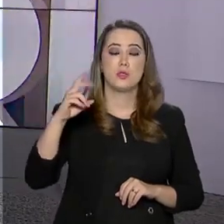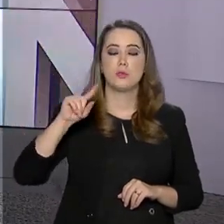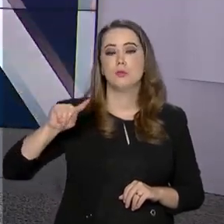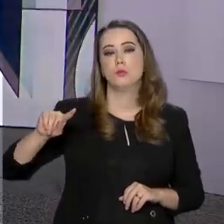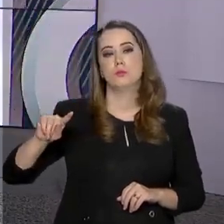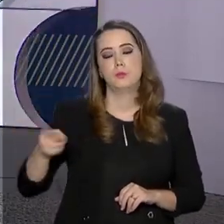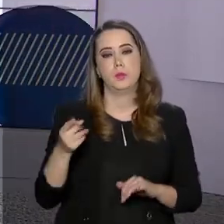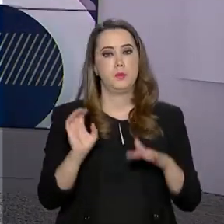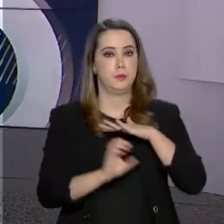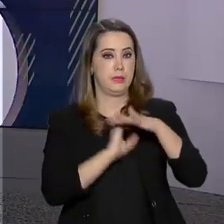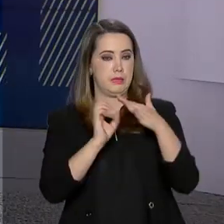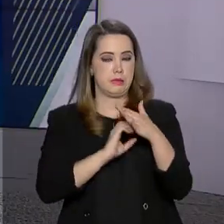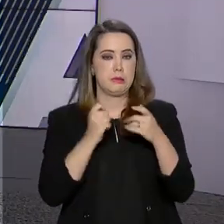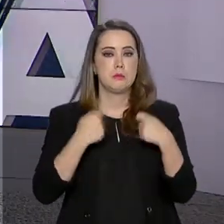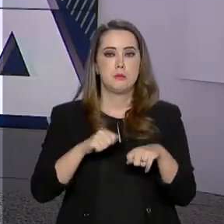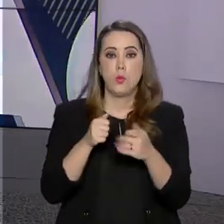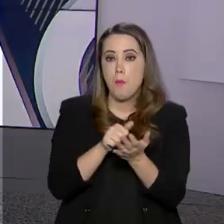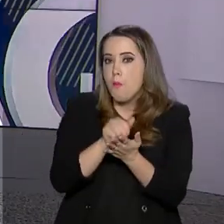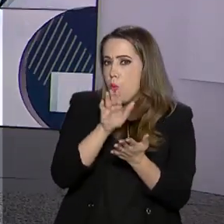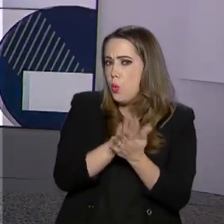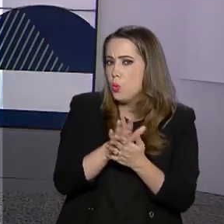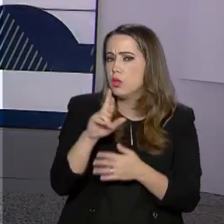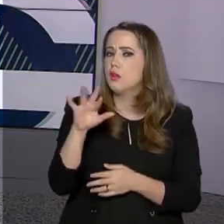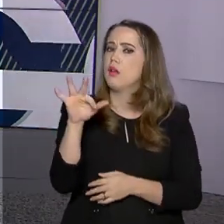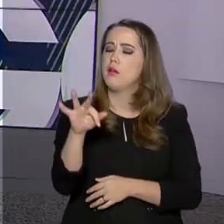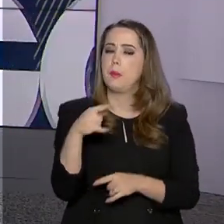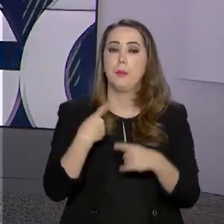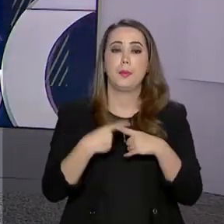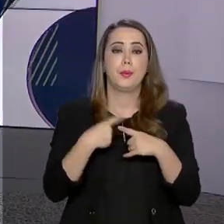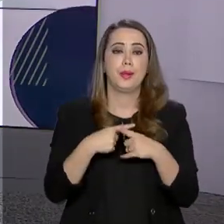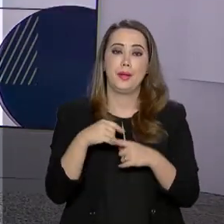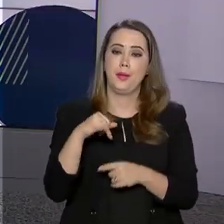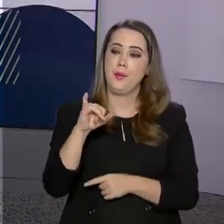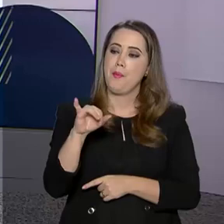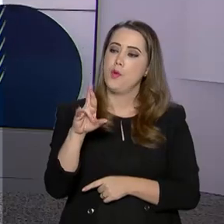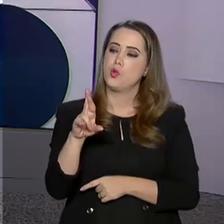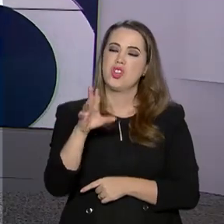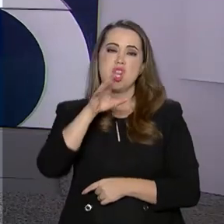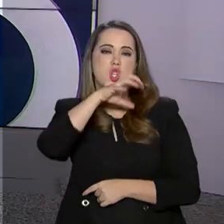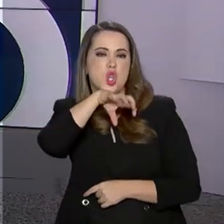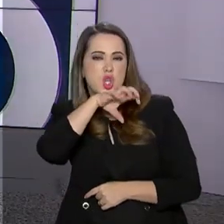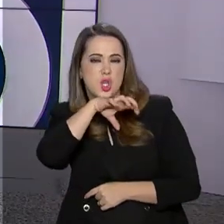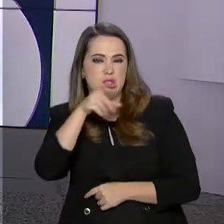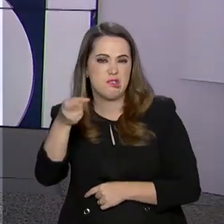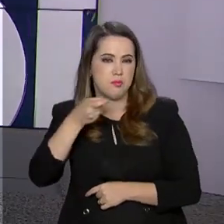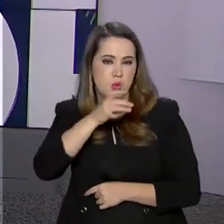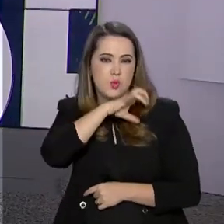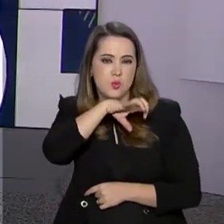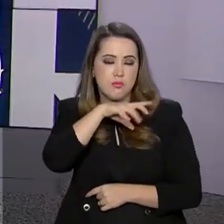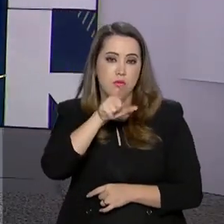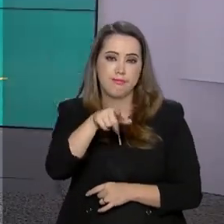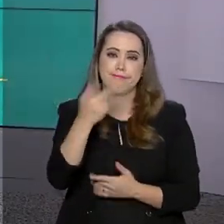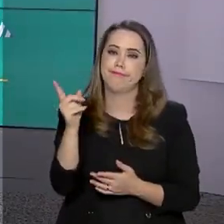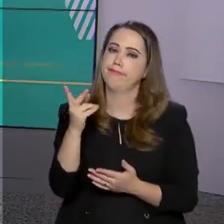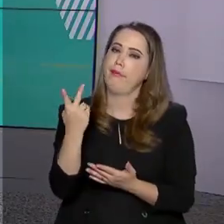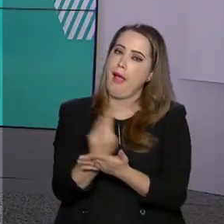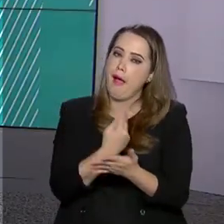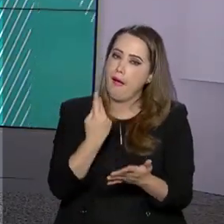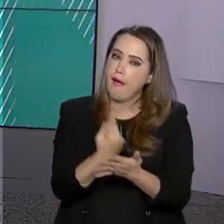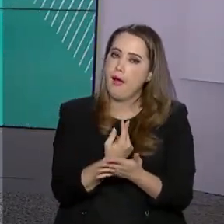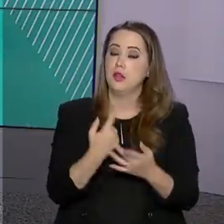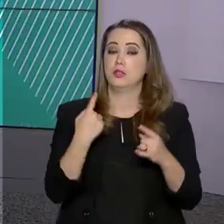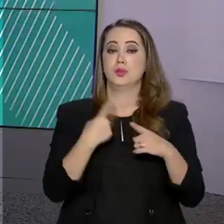pela receita federal por irregularidades no imposto de renda são estabelecimentos que tiveram insuficiência de recolhimento sem